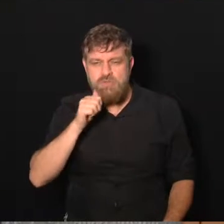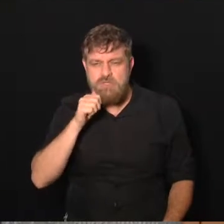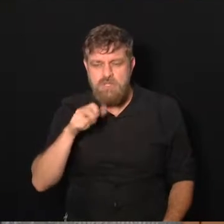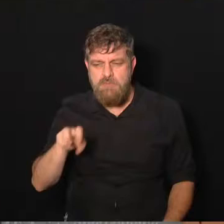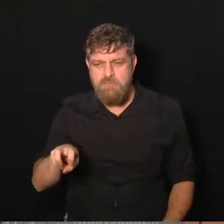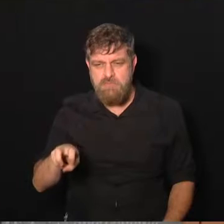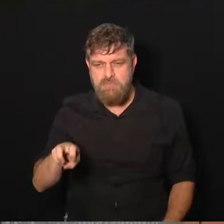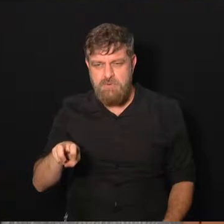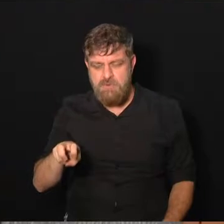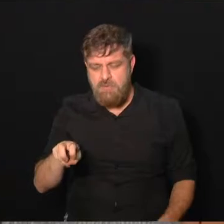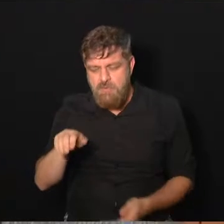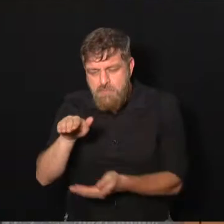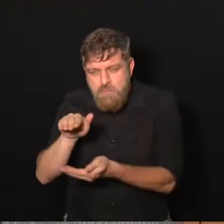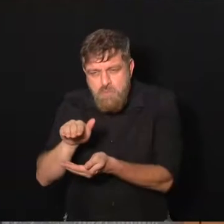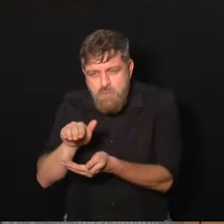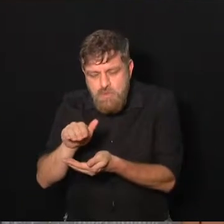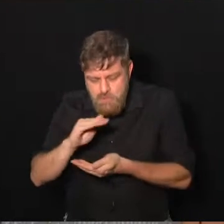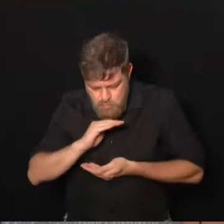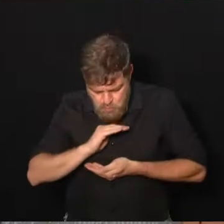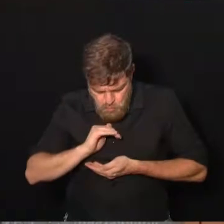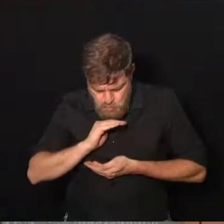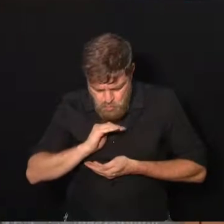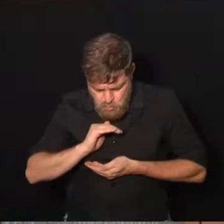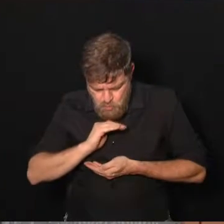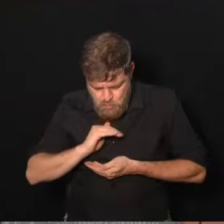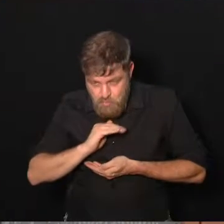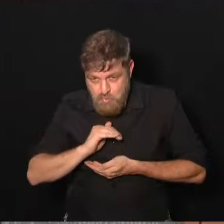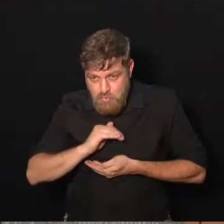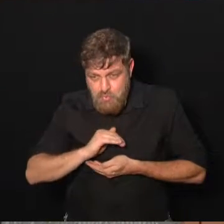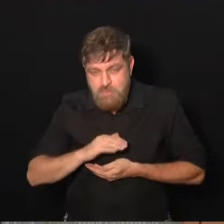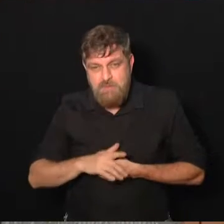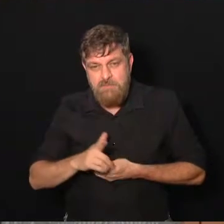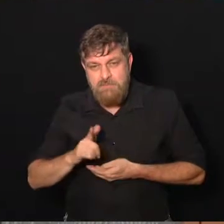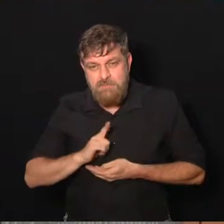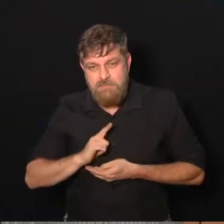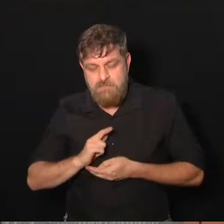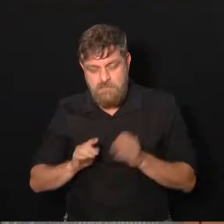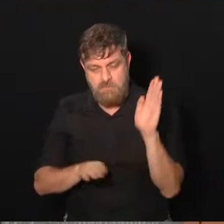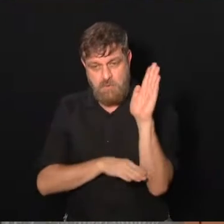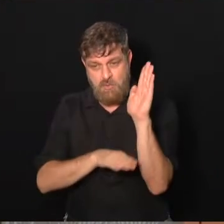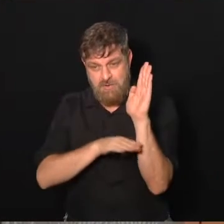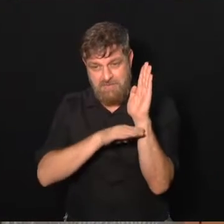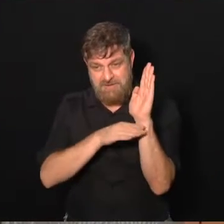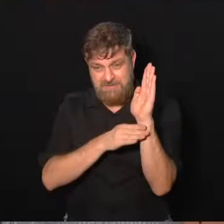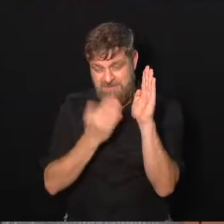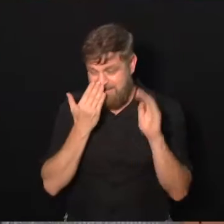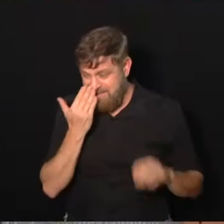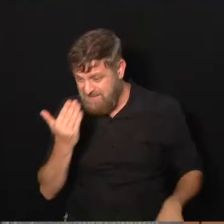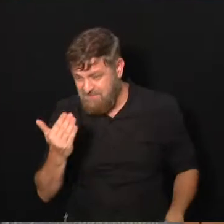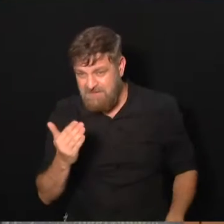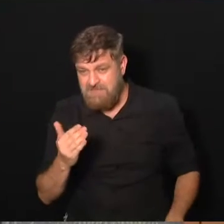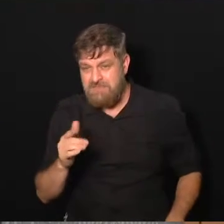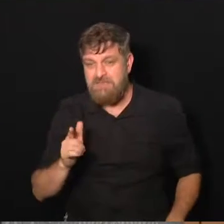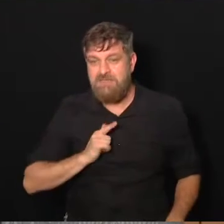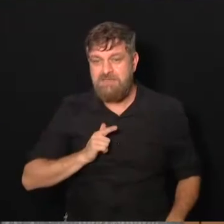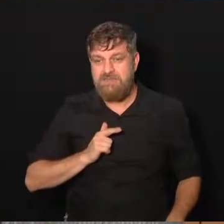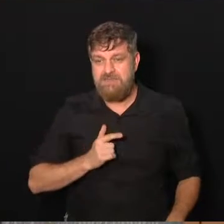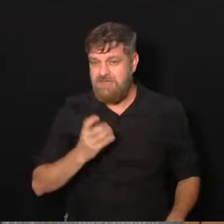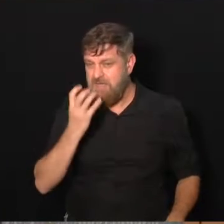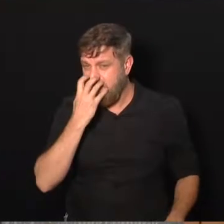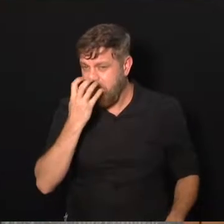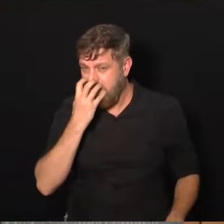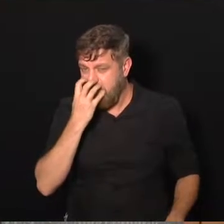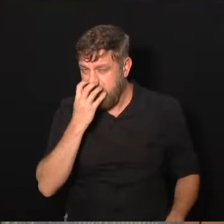o Yorkshire, e no apartamento da frente do meu, tem uma outra cachorrinha, e elas